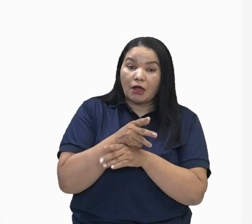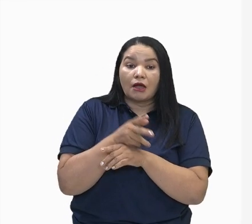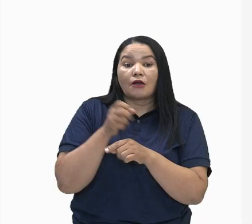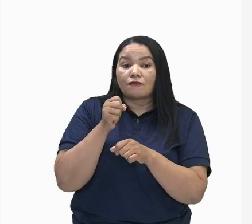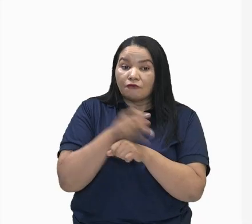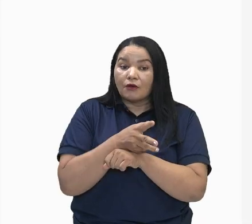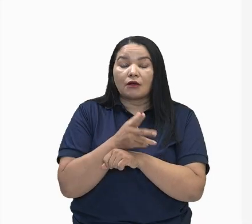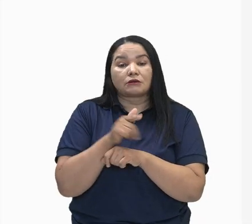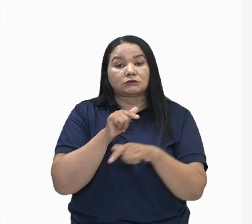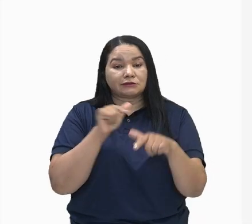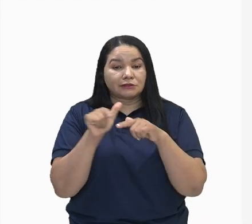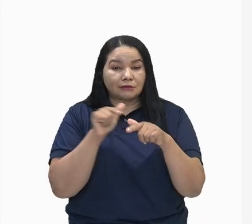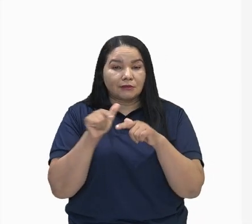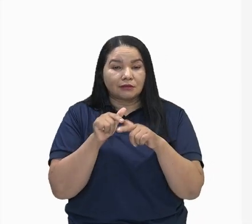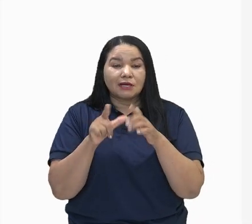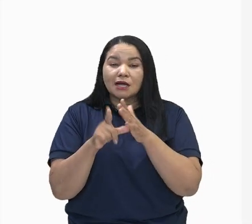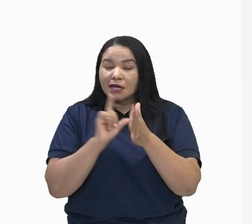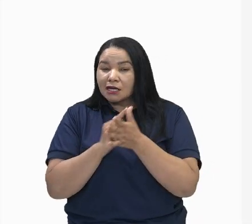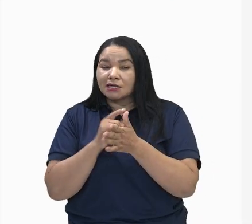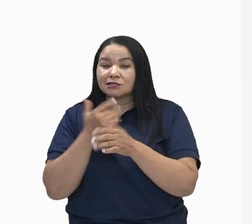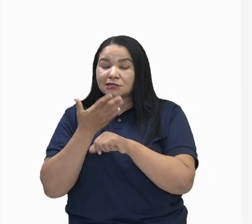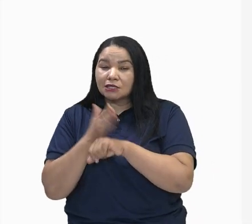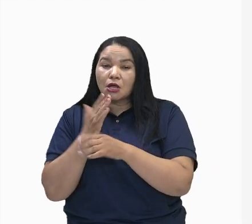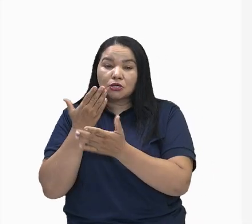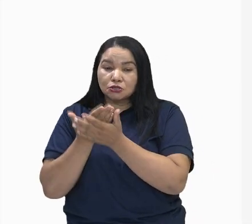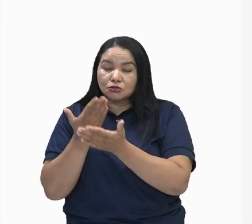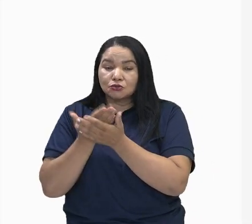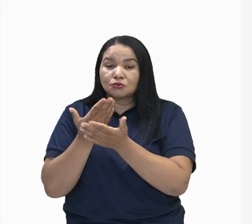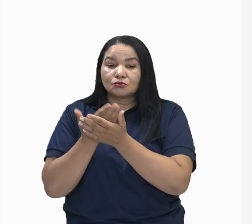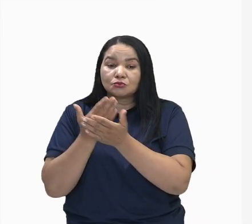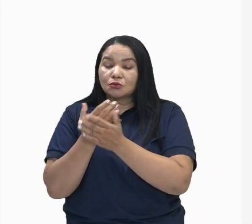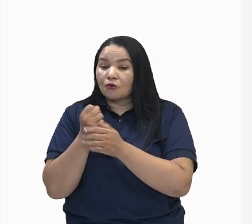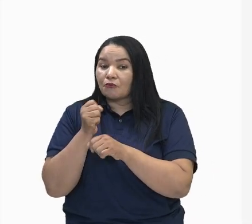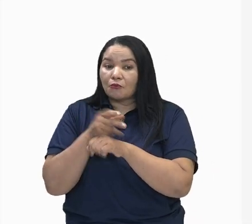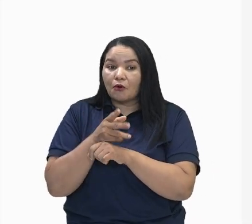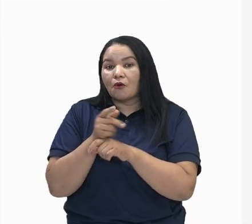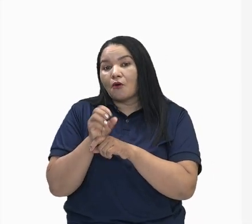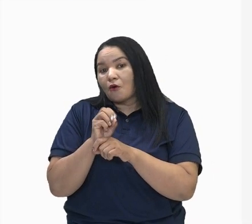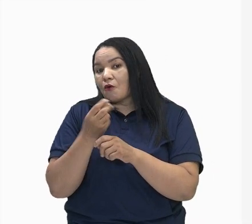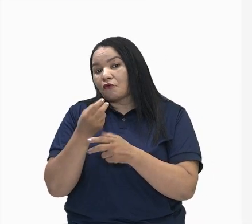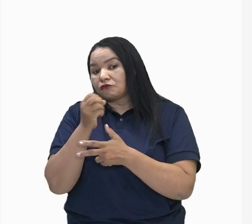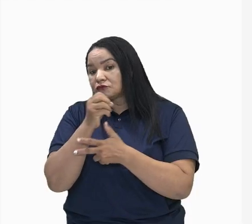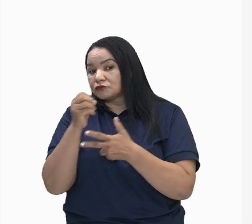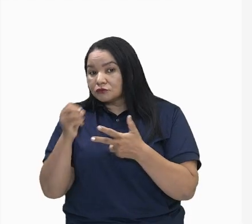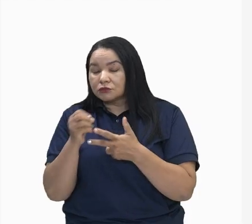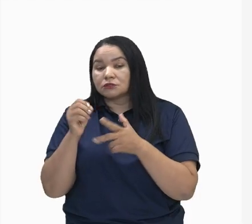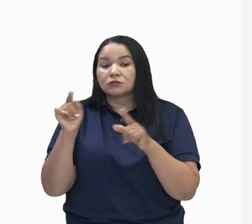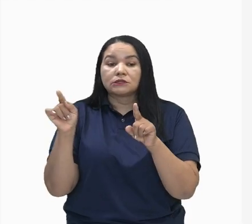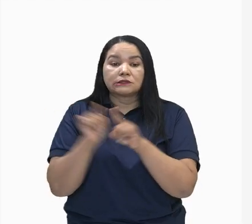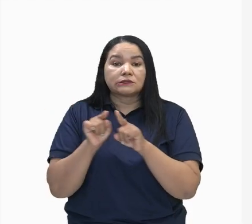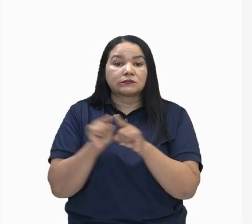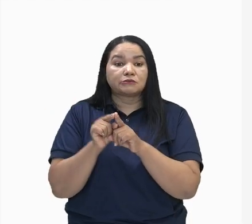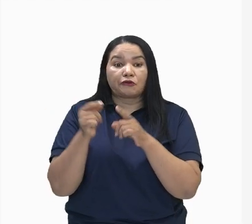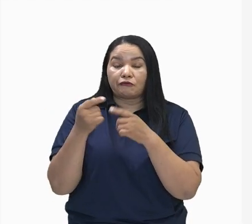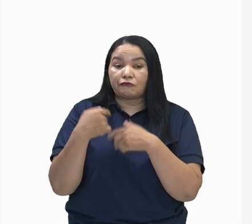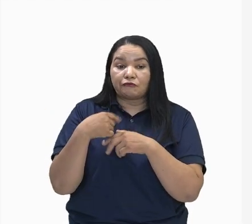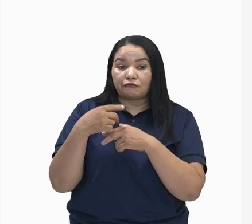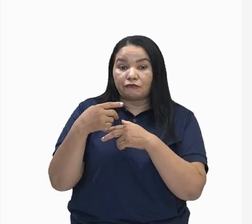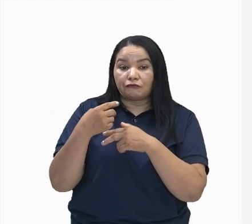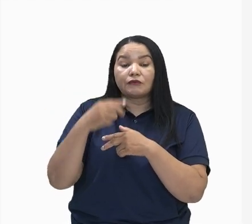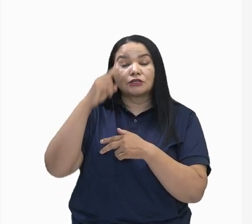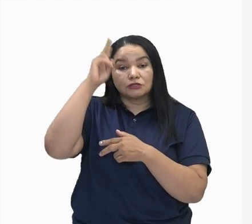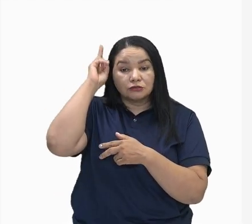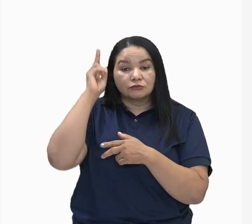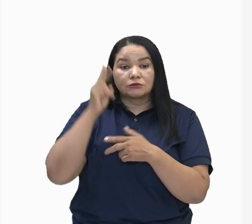aquela moça que estava se preparando para o mercado de trabalho, para fazer o vestibular, agora ela vai ter que interromper os estudos, né, pelo menos por